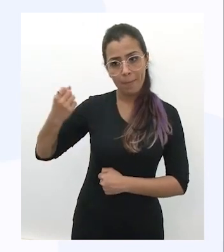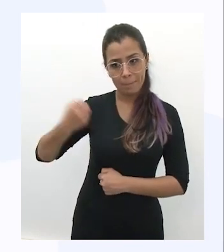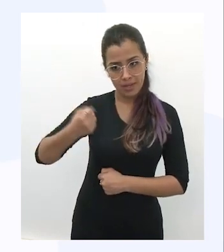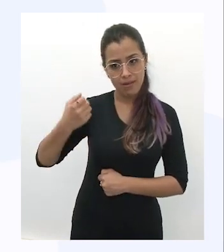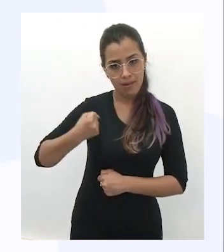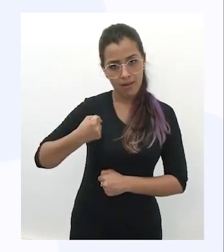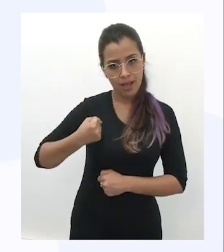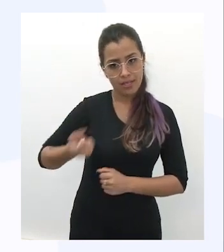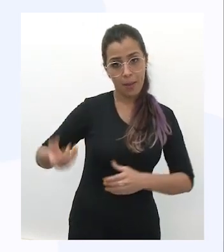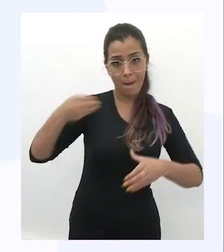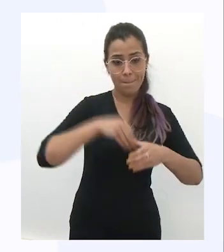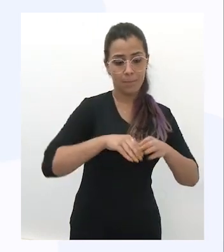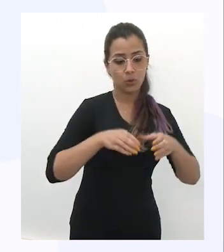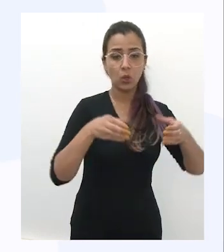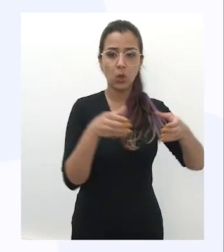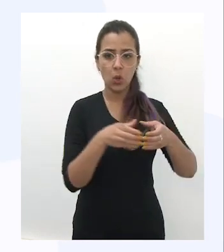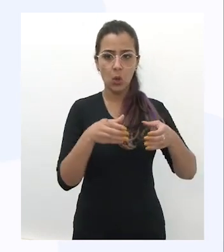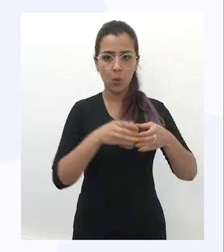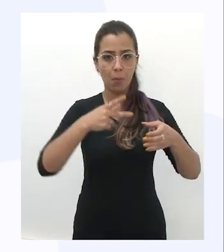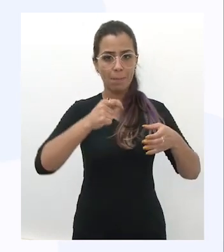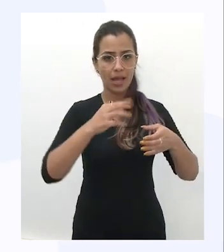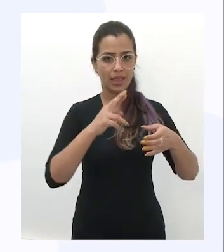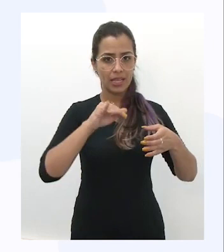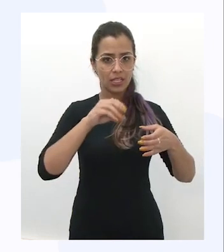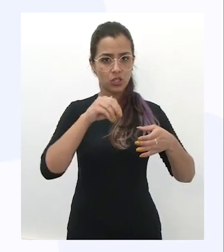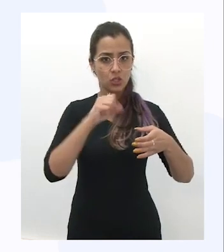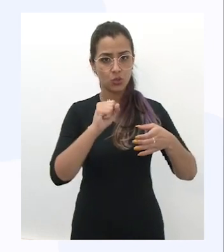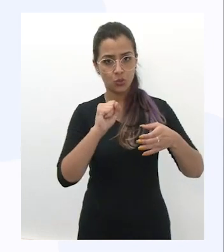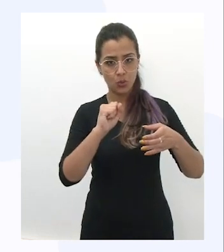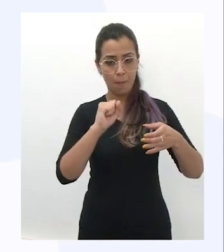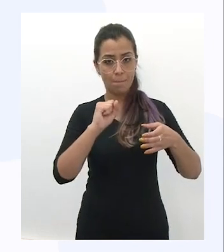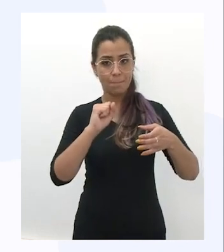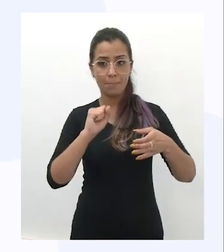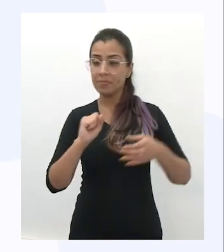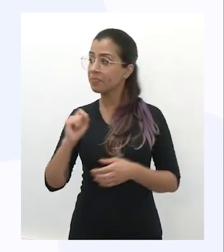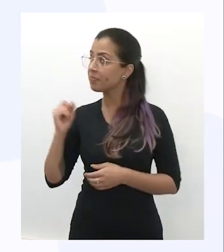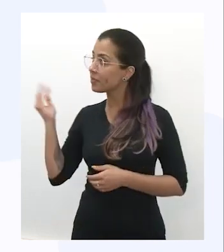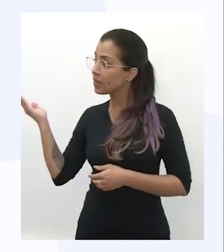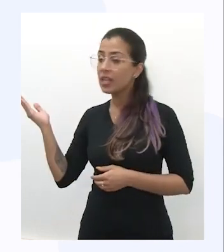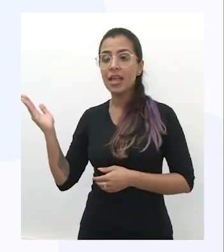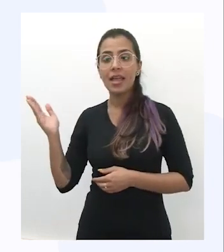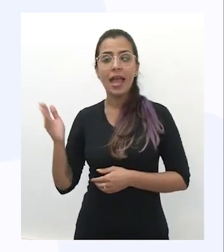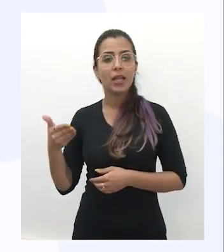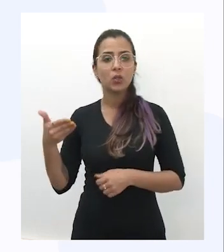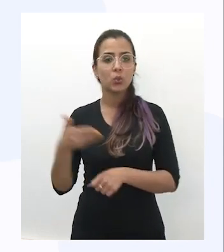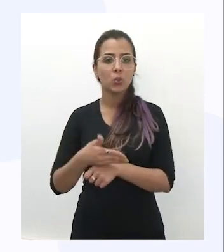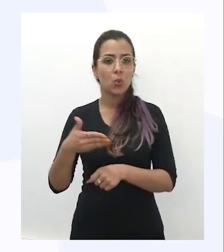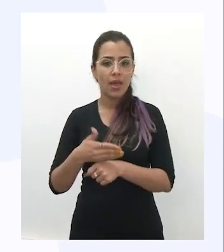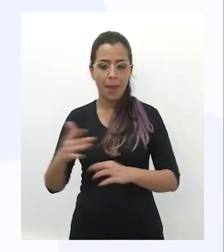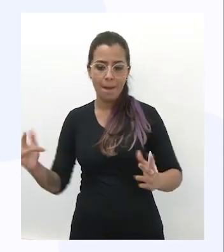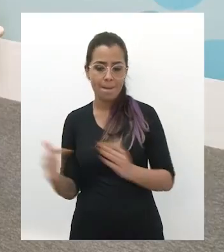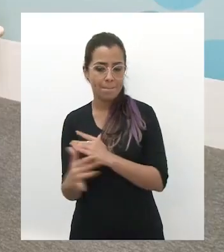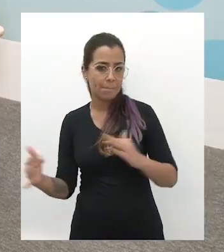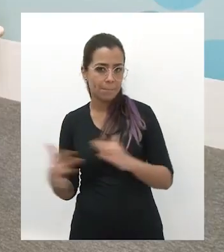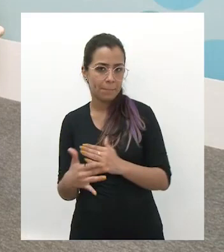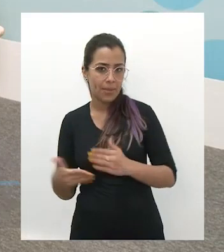são aí parte dos patrícios. Até esse momento nós não temos os plebeus participando da vida política. Ainda não, Ainda não.